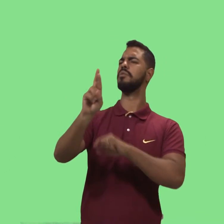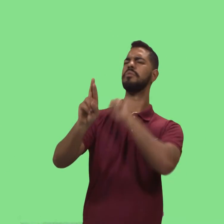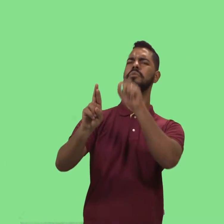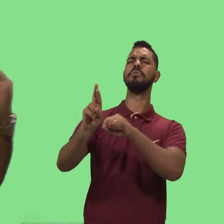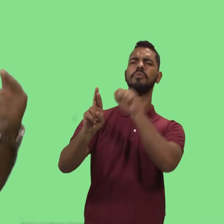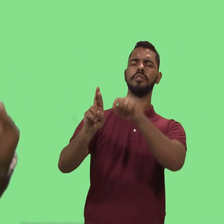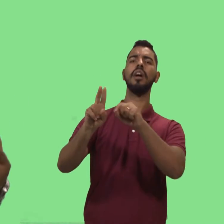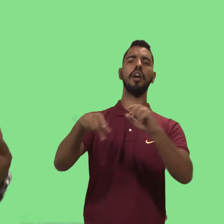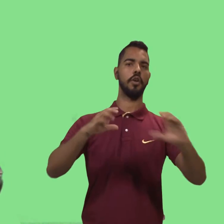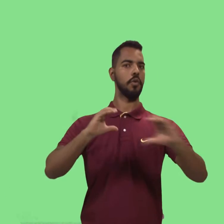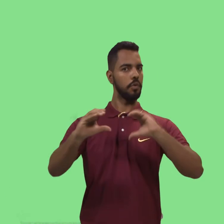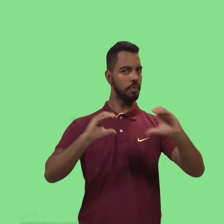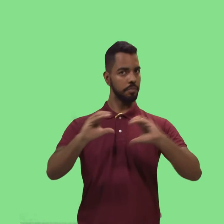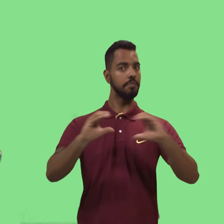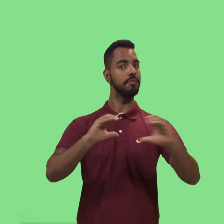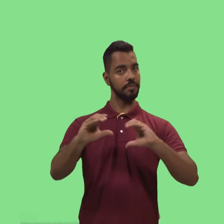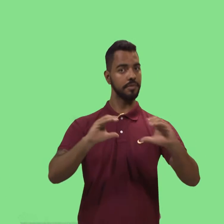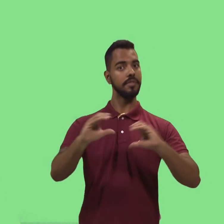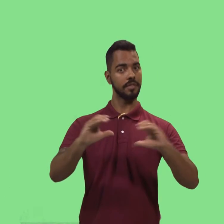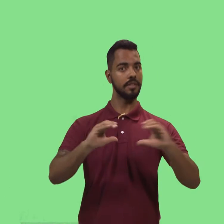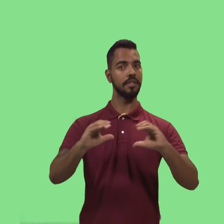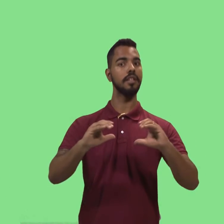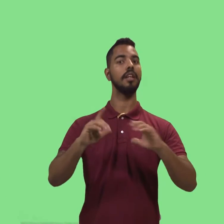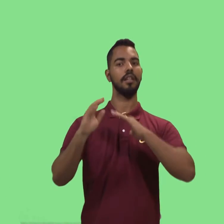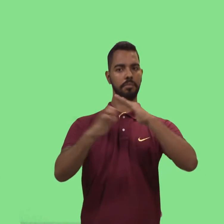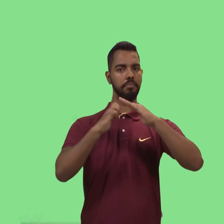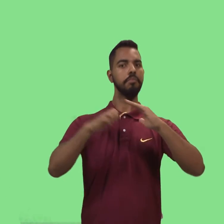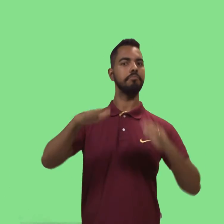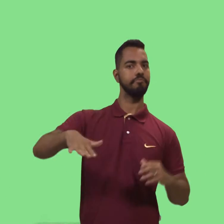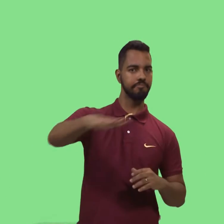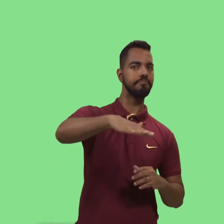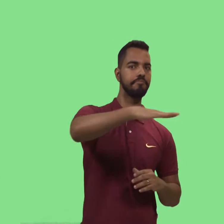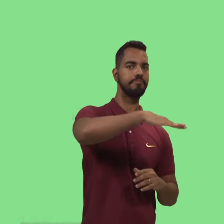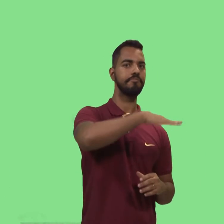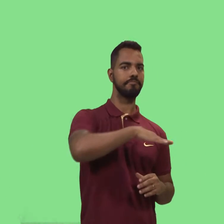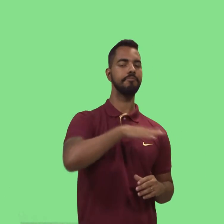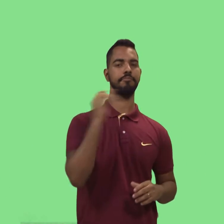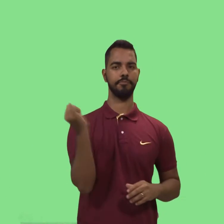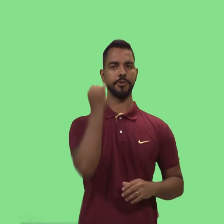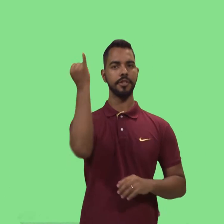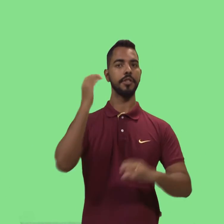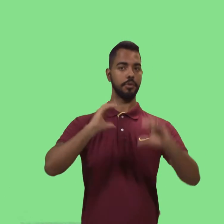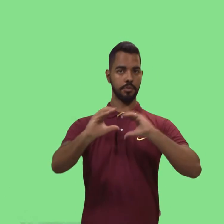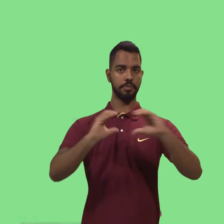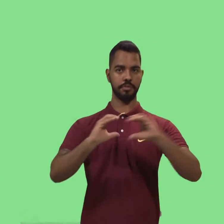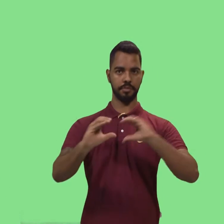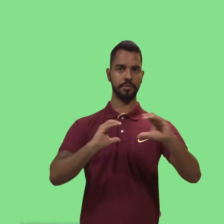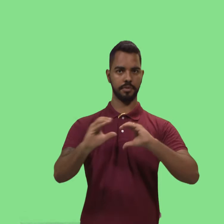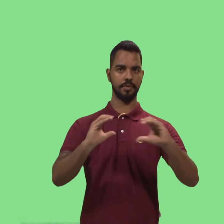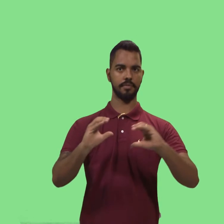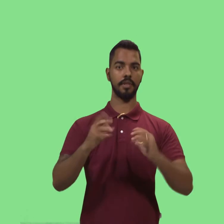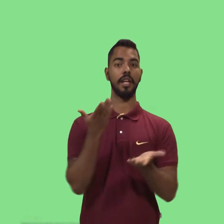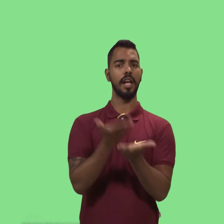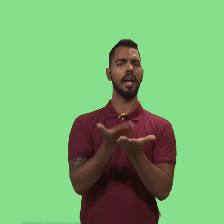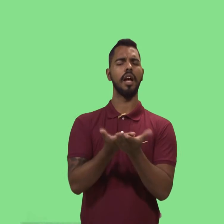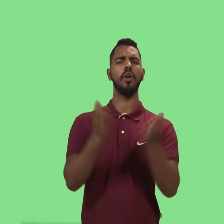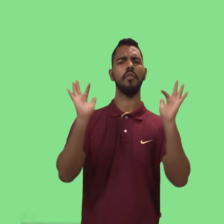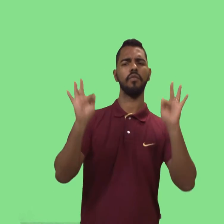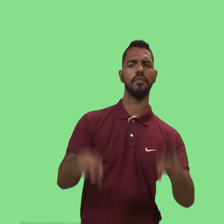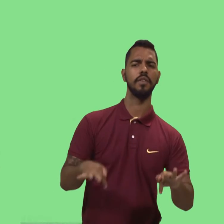também é uma opção de comunicação muito utilizada no âmbito empresarial. Ao final dessa aula, você vai identificar as